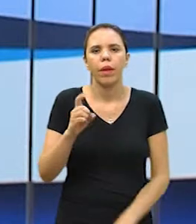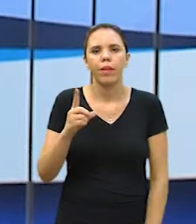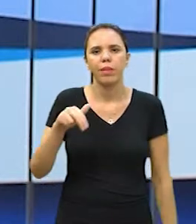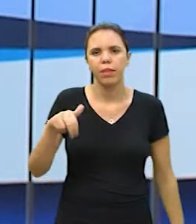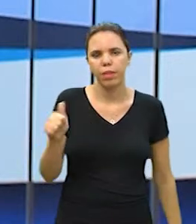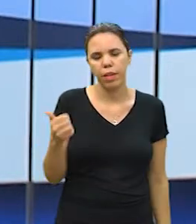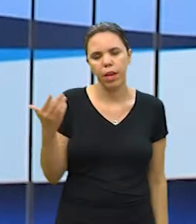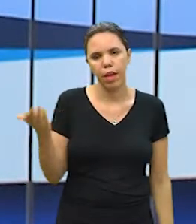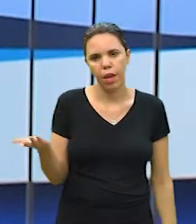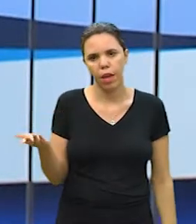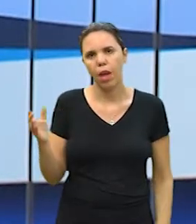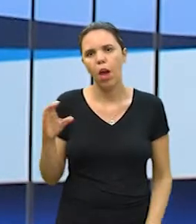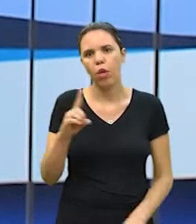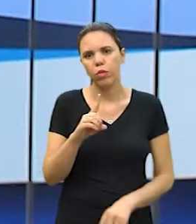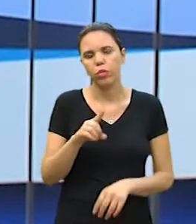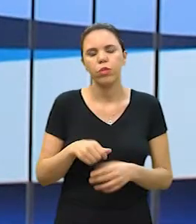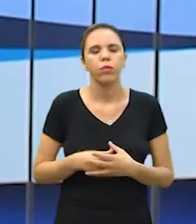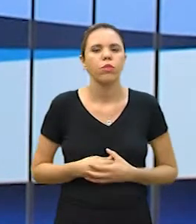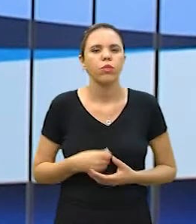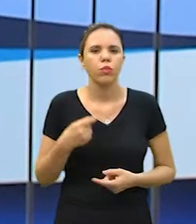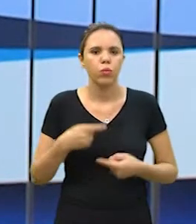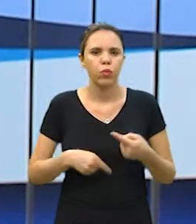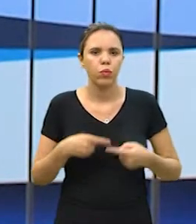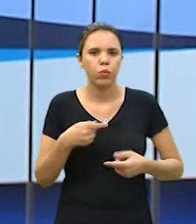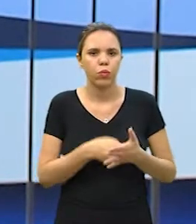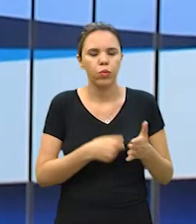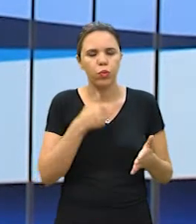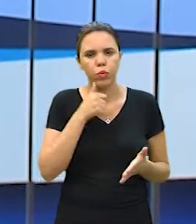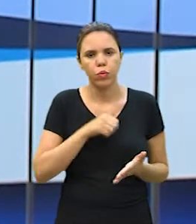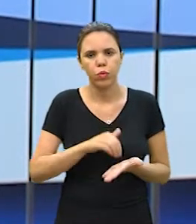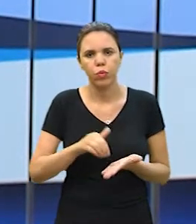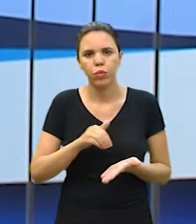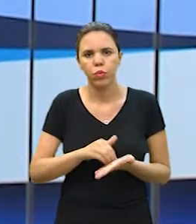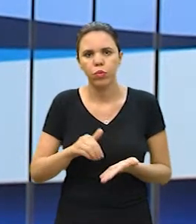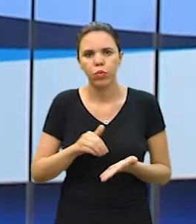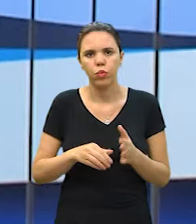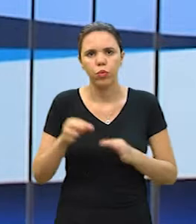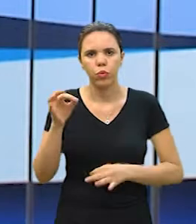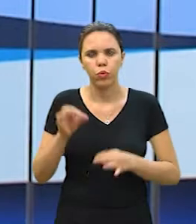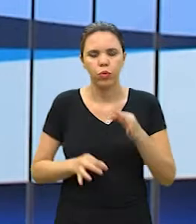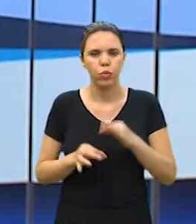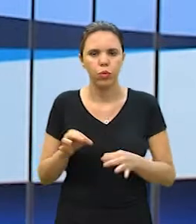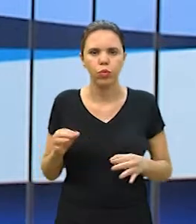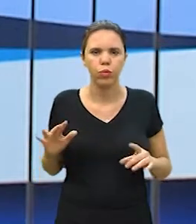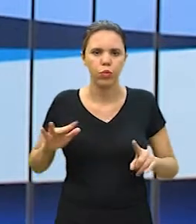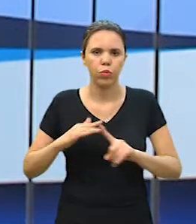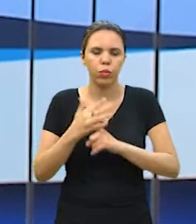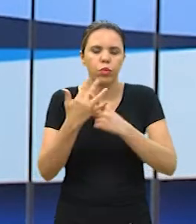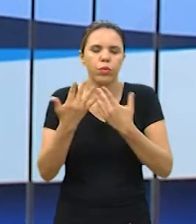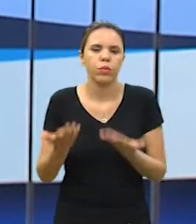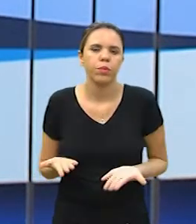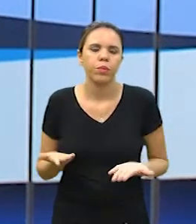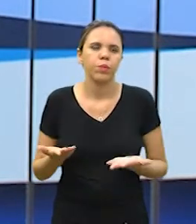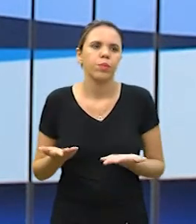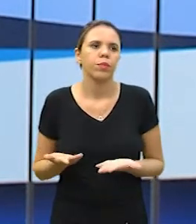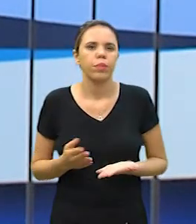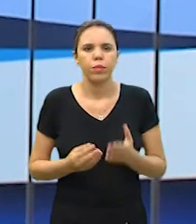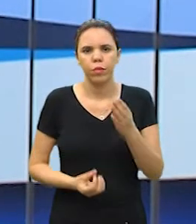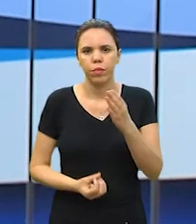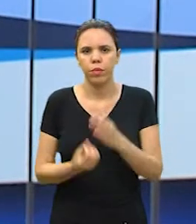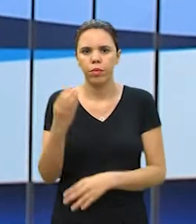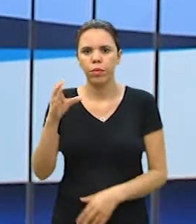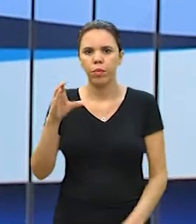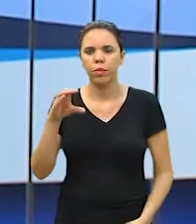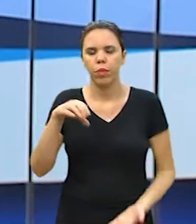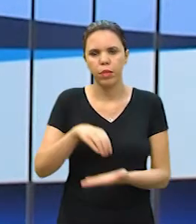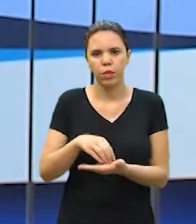Sandra Martins, ela que é coordenadora de políticas para a mulher da Secretaria da Justiça e Cidadania, também fundadora